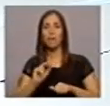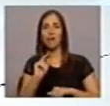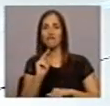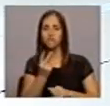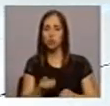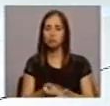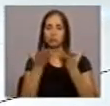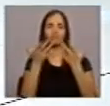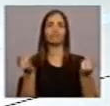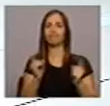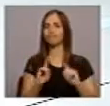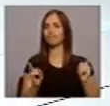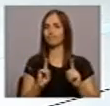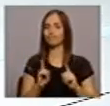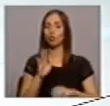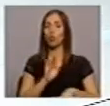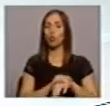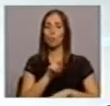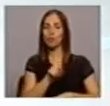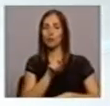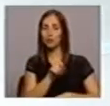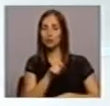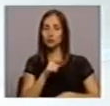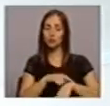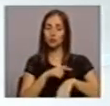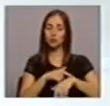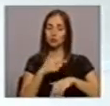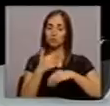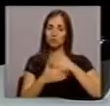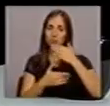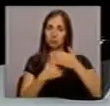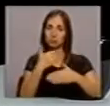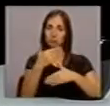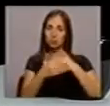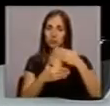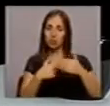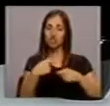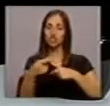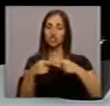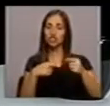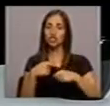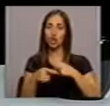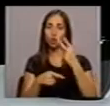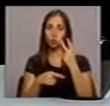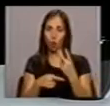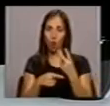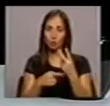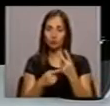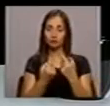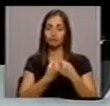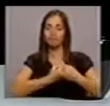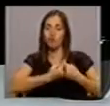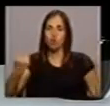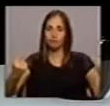portanto, a determinada altura da vida muito precoce destas estrelas, elas ficam desligadas gravitacionalmente